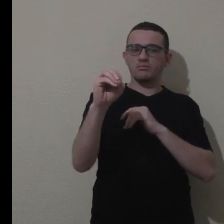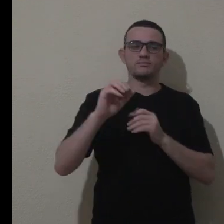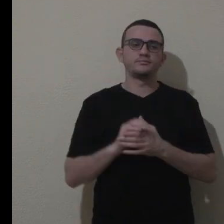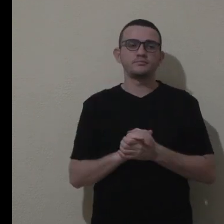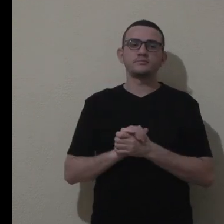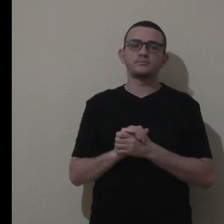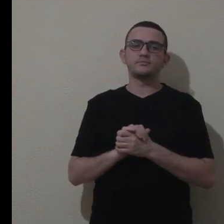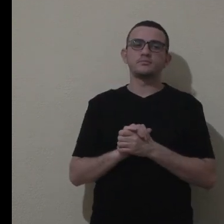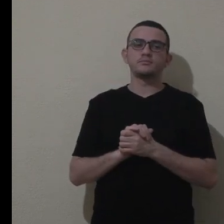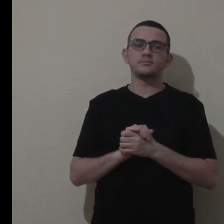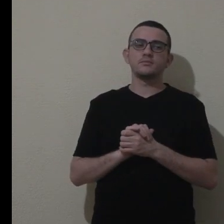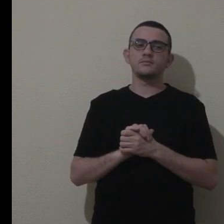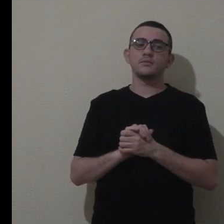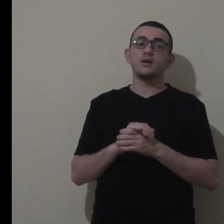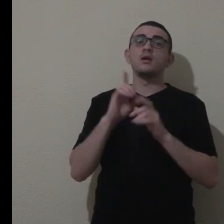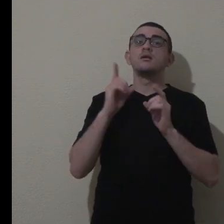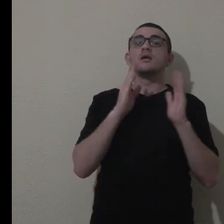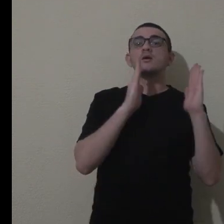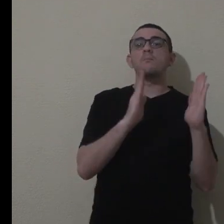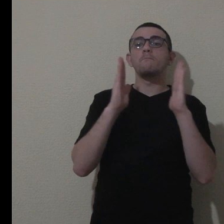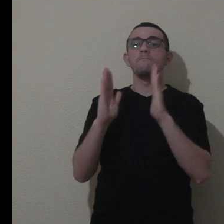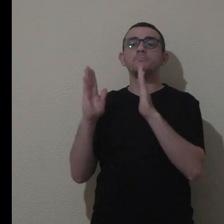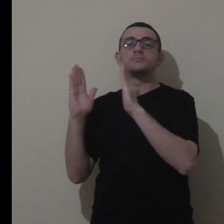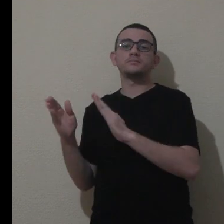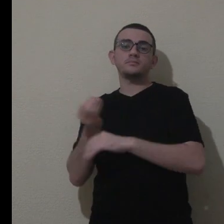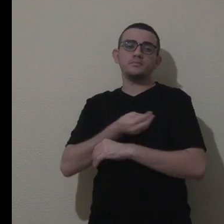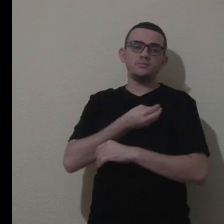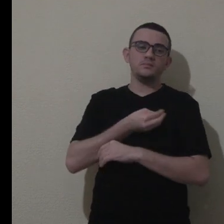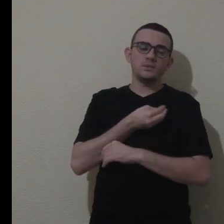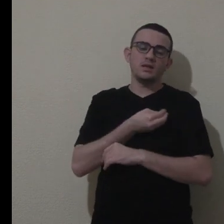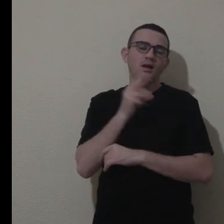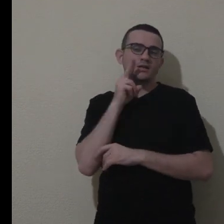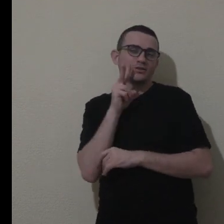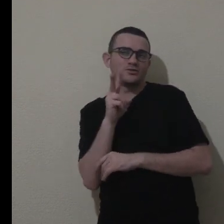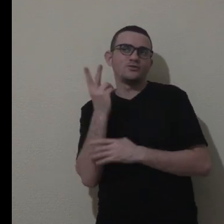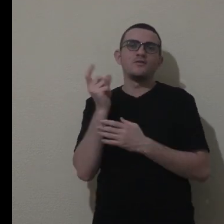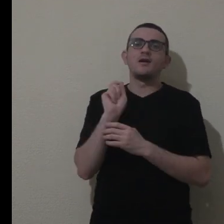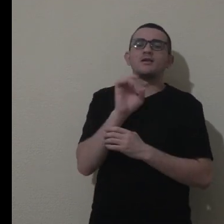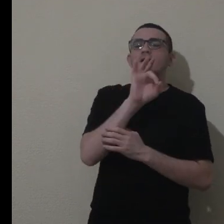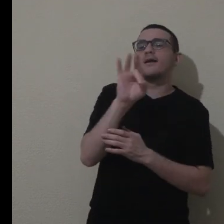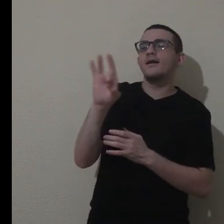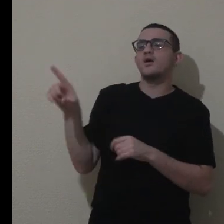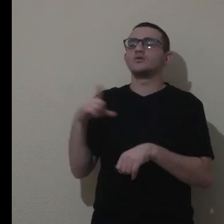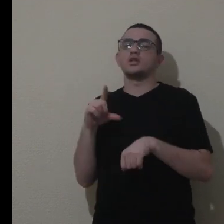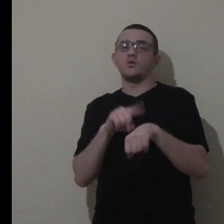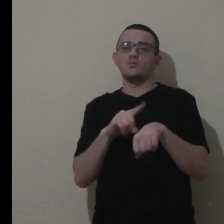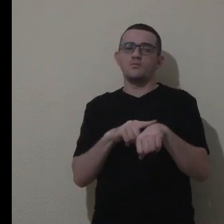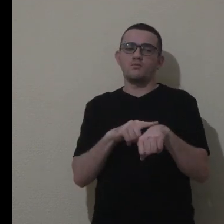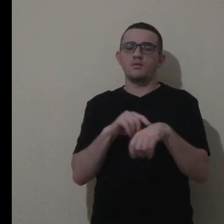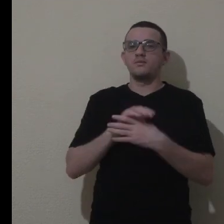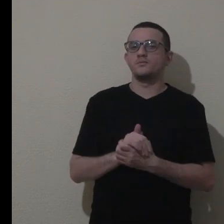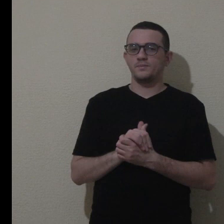anos. Tá? E essas são as fases da vida, que seja, né, que a gente vê, e cada qual tem o seu